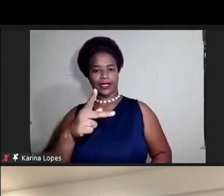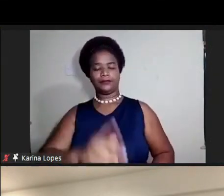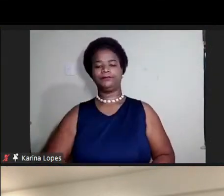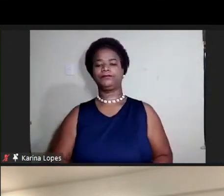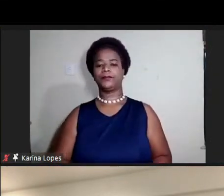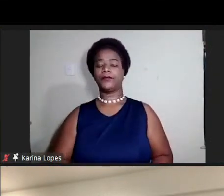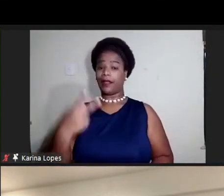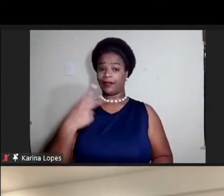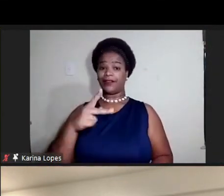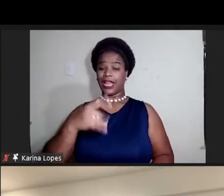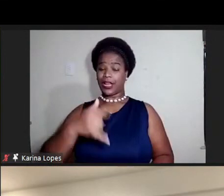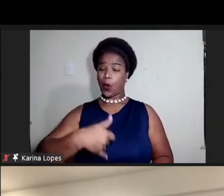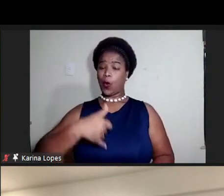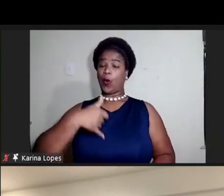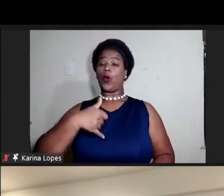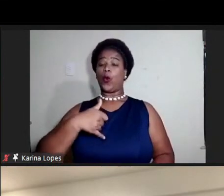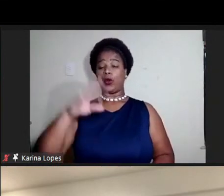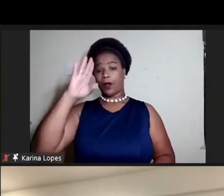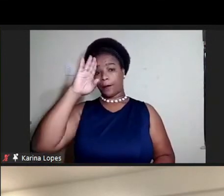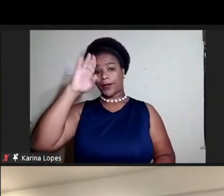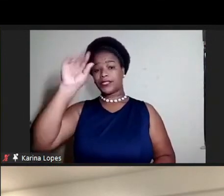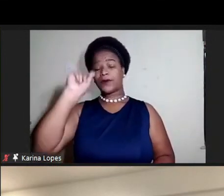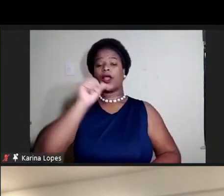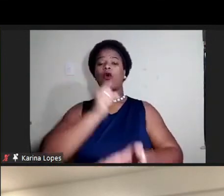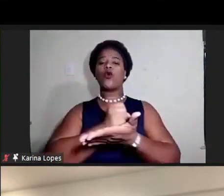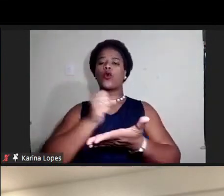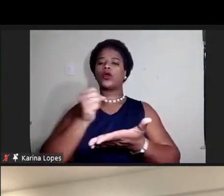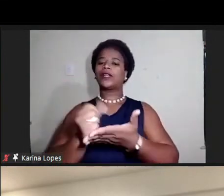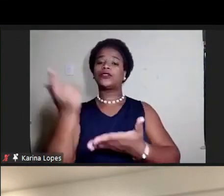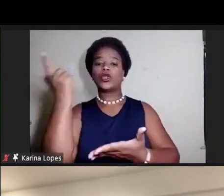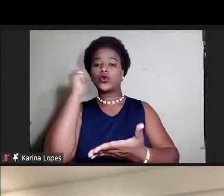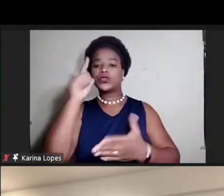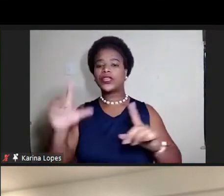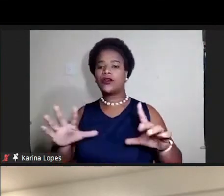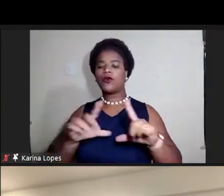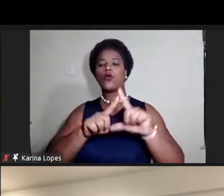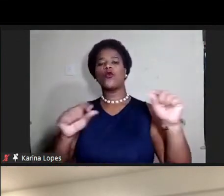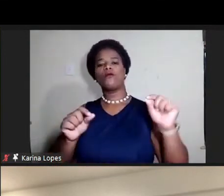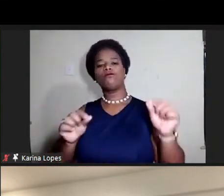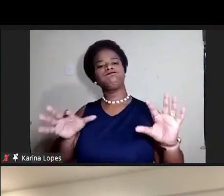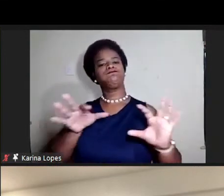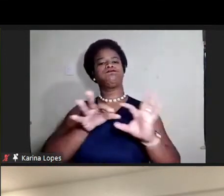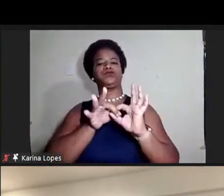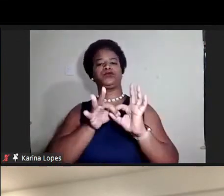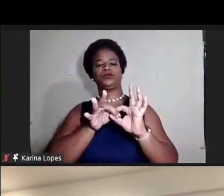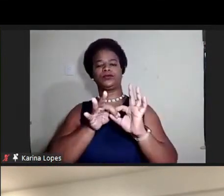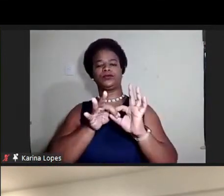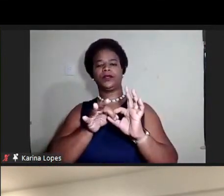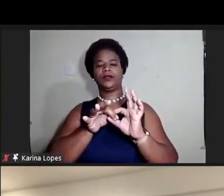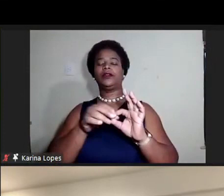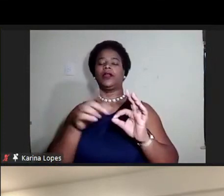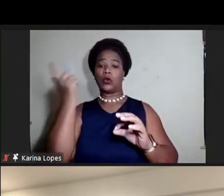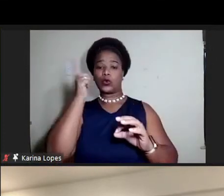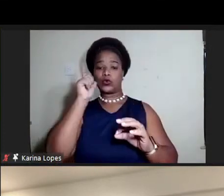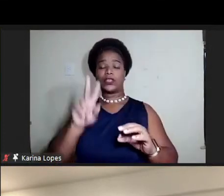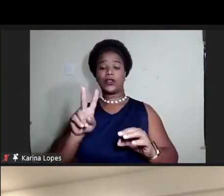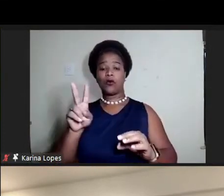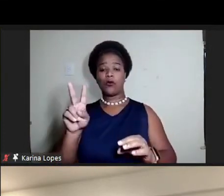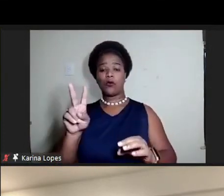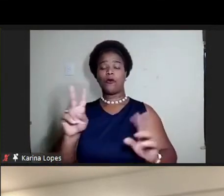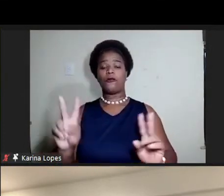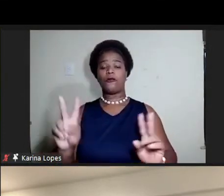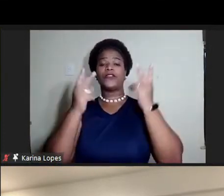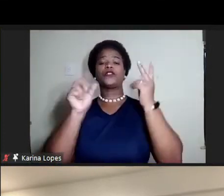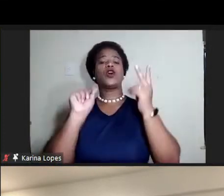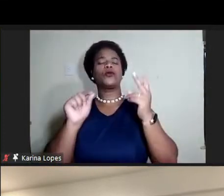orgulho, o contrato firmado com o FJF, mediante vitória no pregão eletrônico, para o